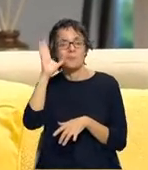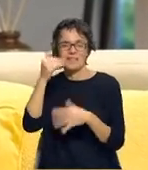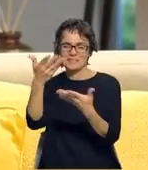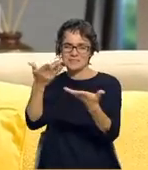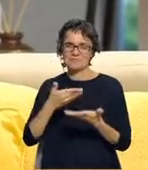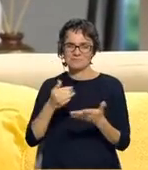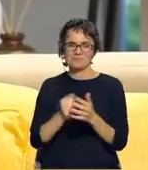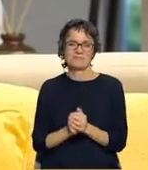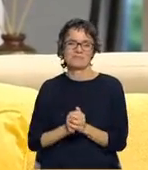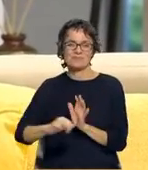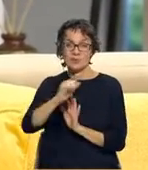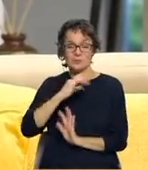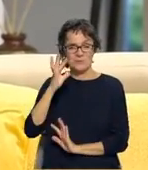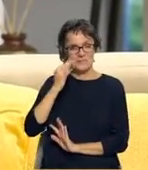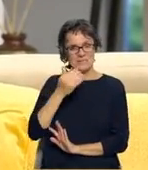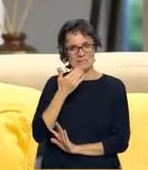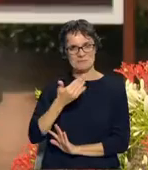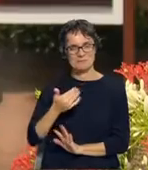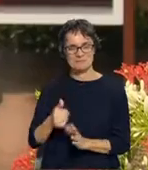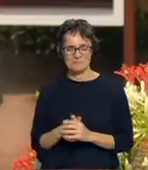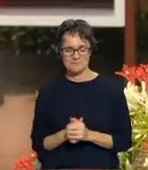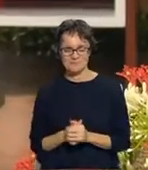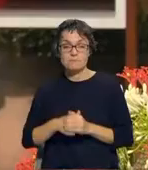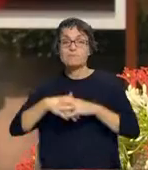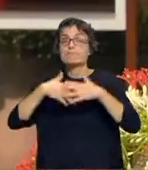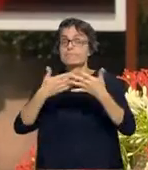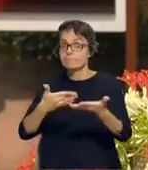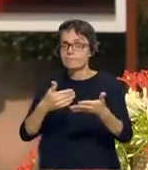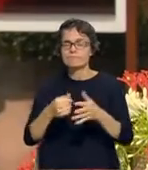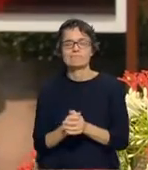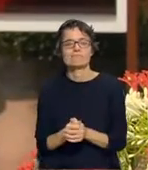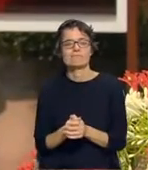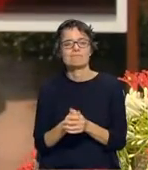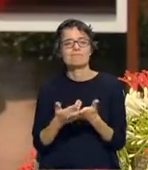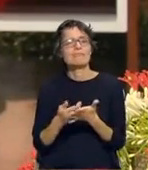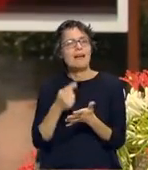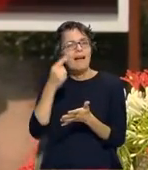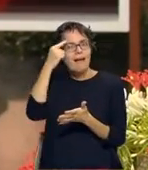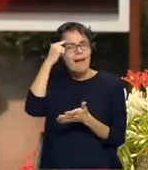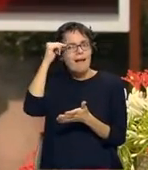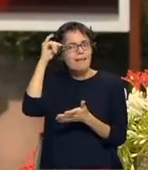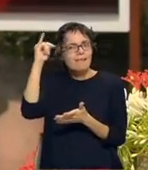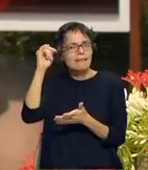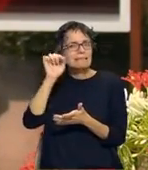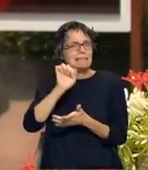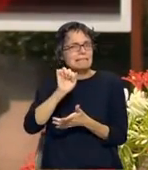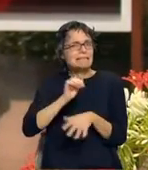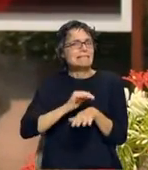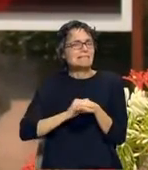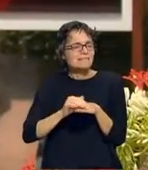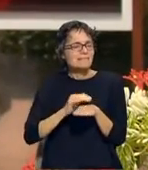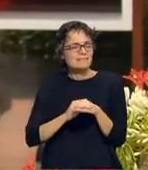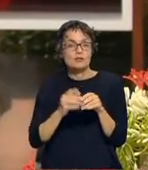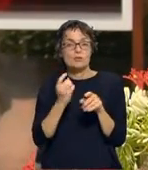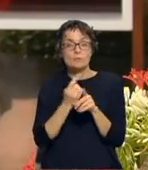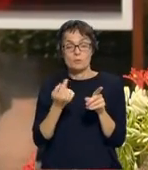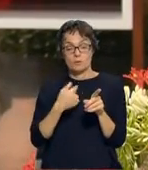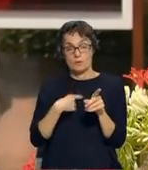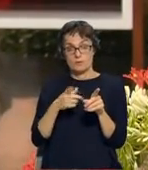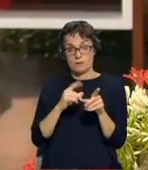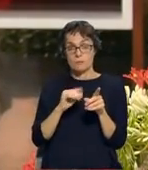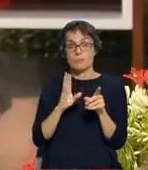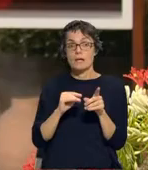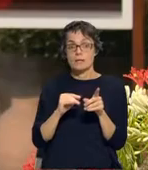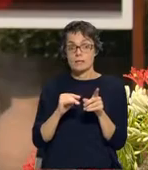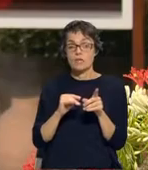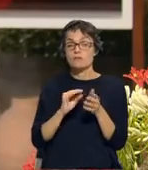Obrigada. Bom, Rosa, é-me muito cara esta ideia, no sentido em que eu própria já prefaciei um livro da Ajudaris